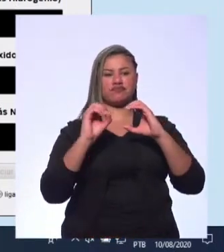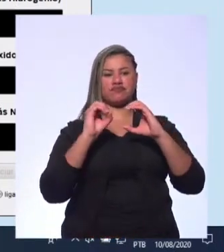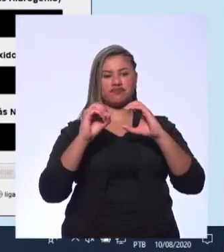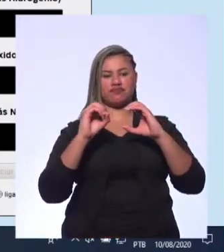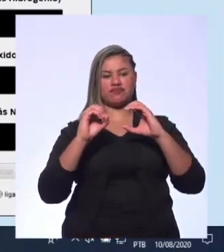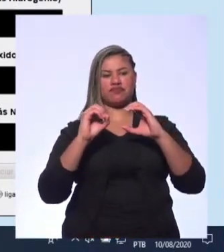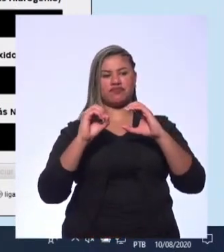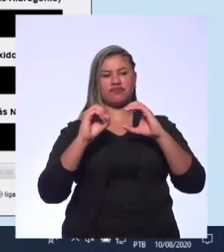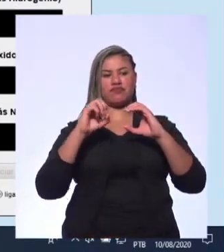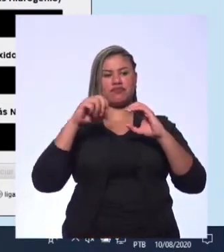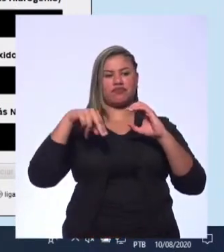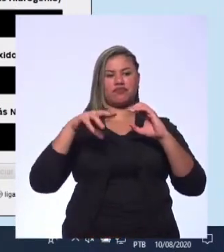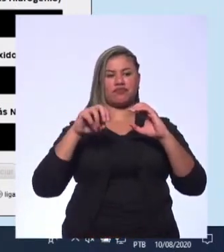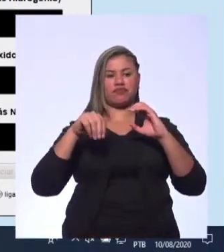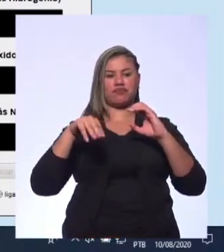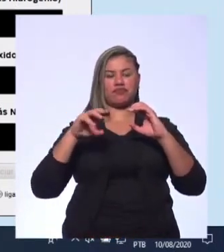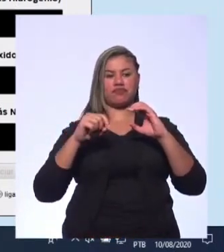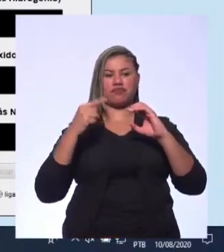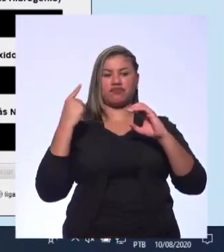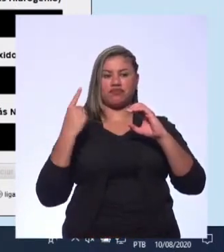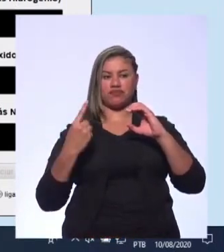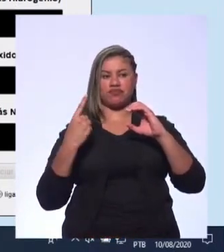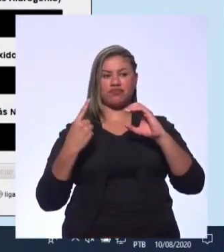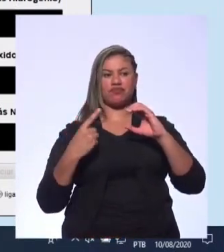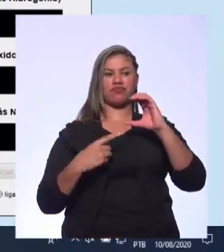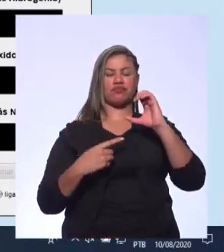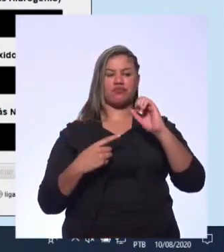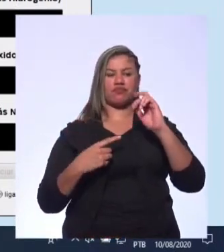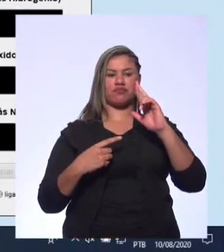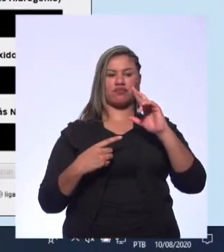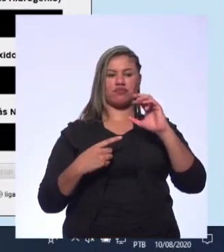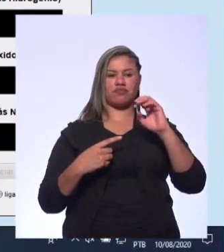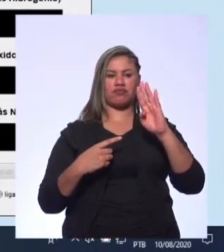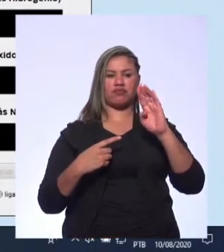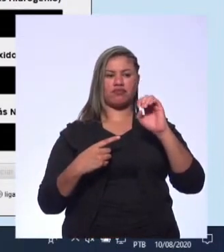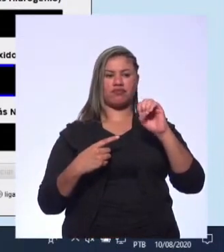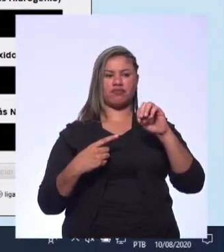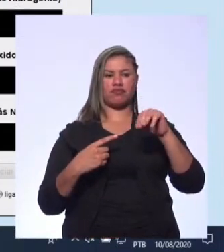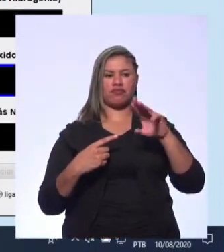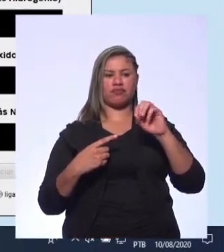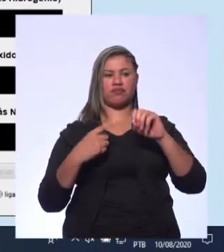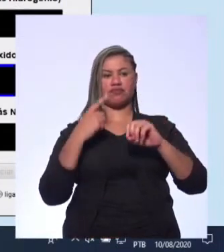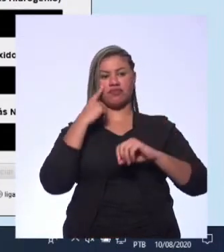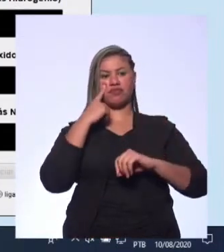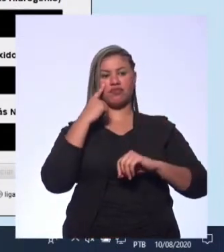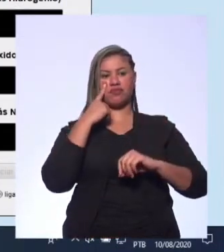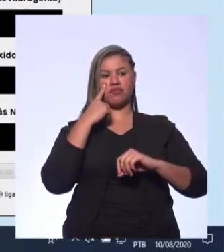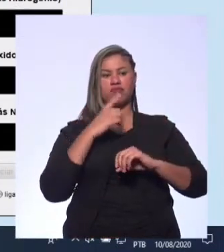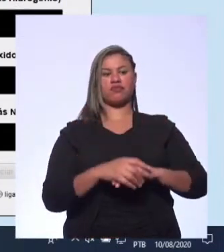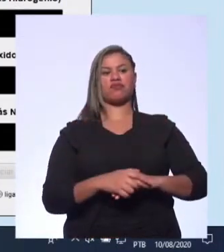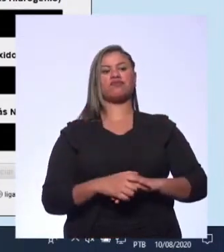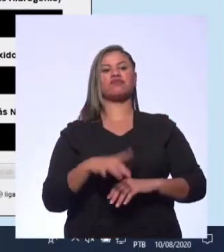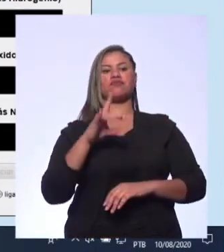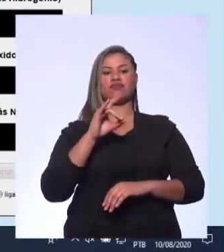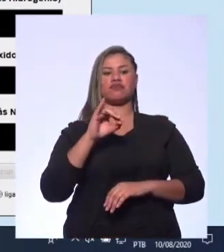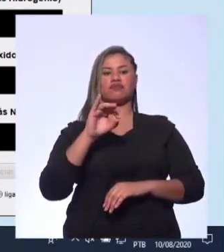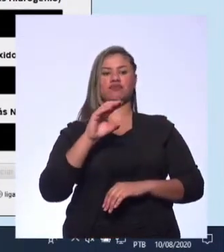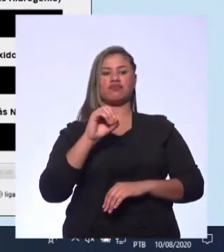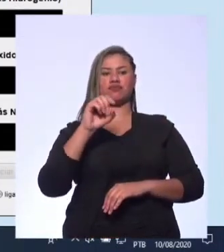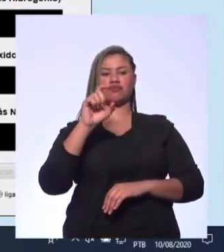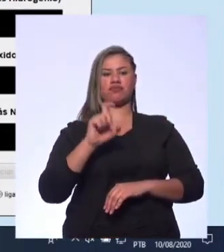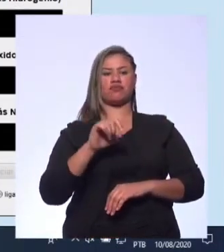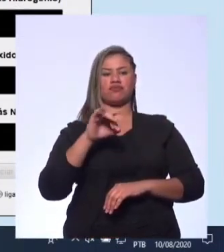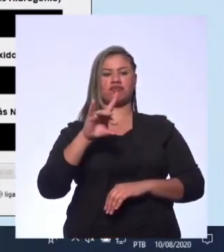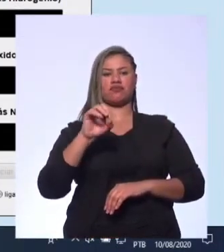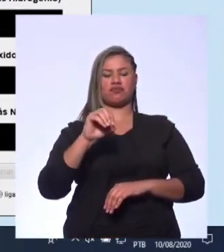um, óxido de oxigênio e carbono. Se eu colocar um outro oxigênio, eu vou ter o quê? Um dióxido de carbono.